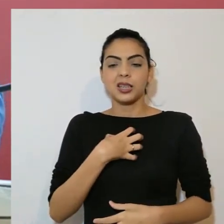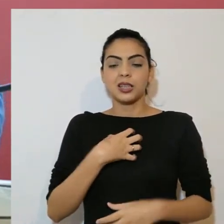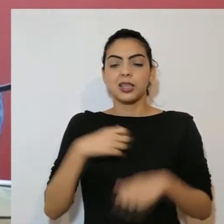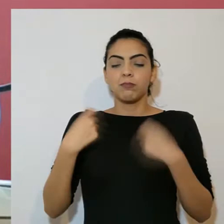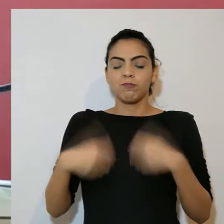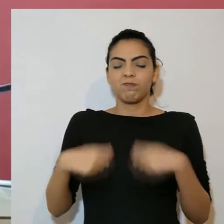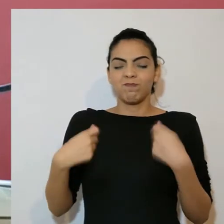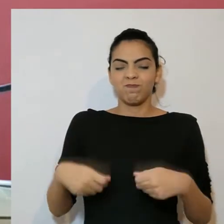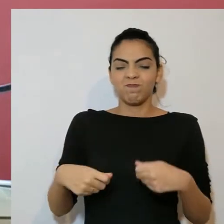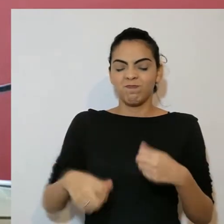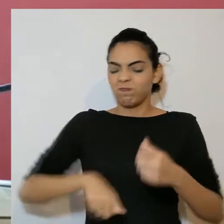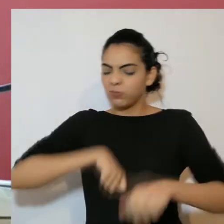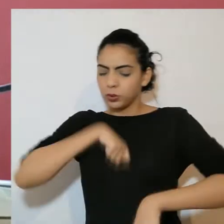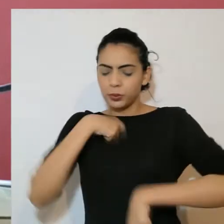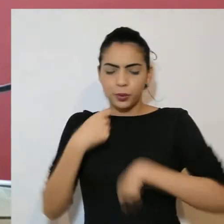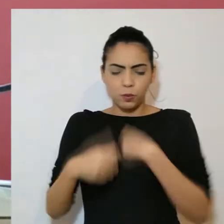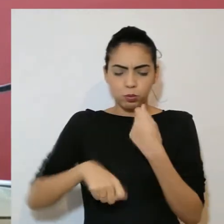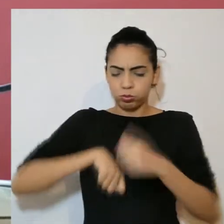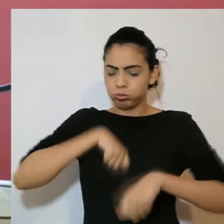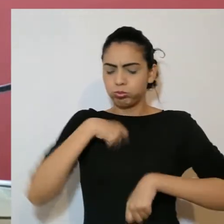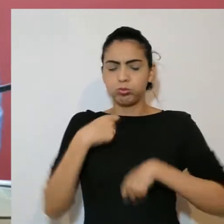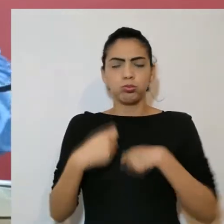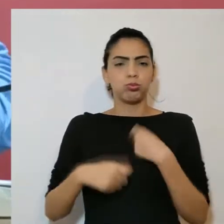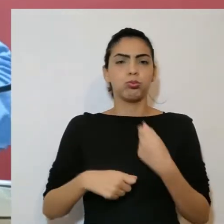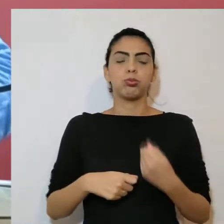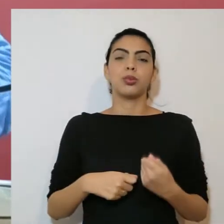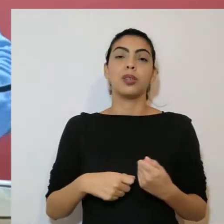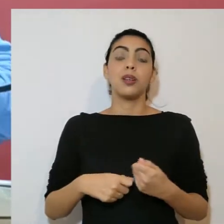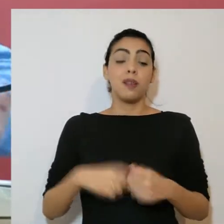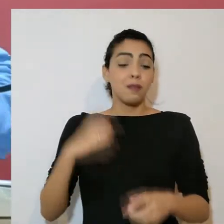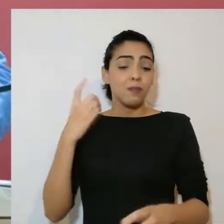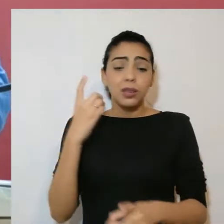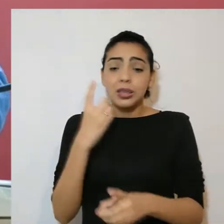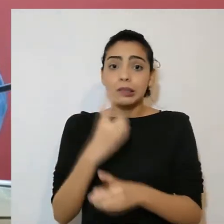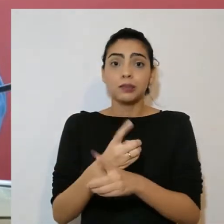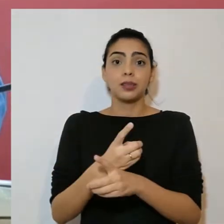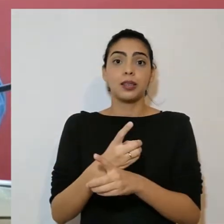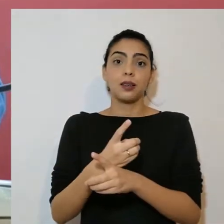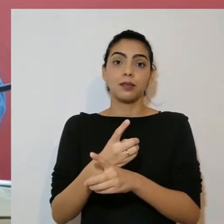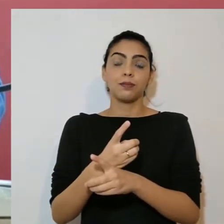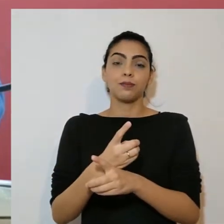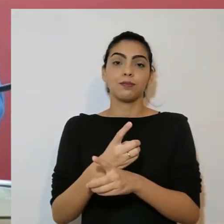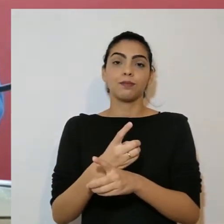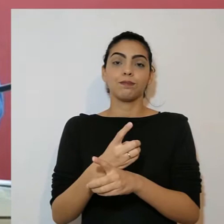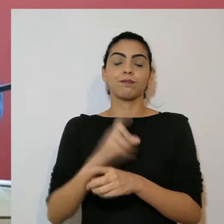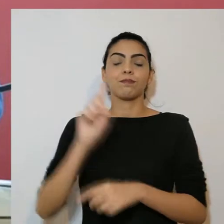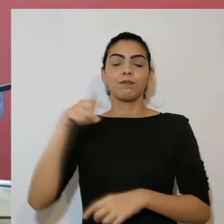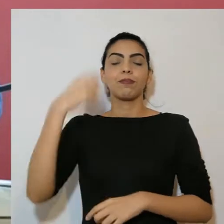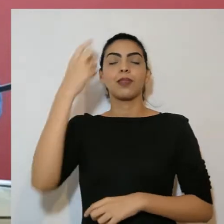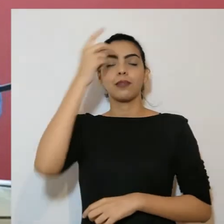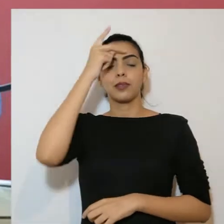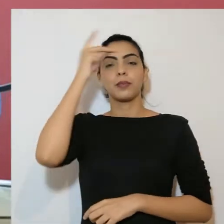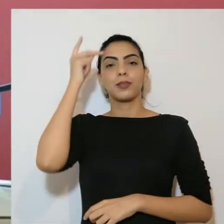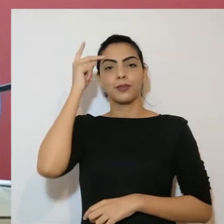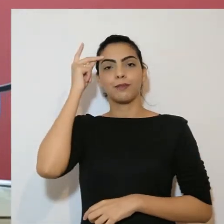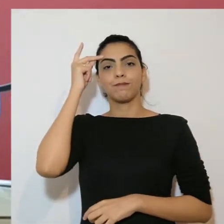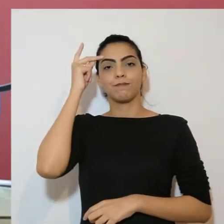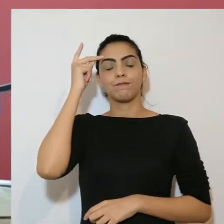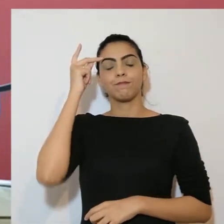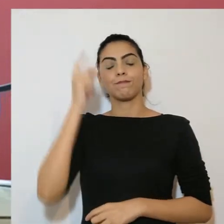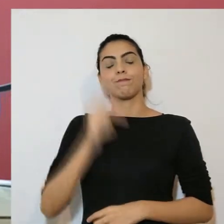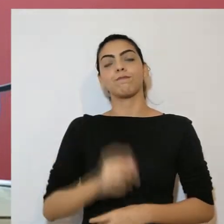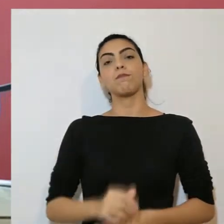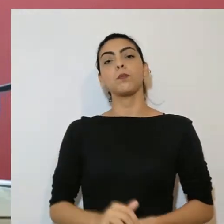alguns vivem frustrados e ansiosos para encontrar, então, a sua